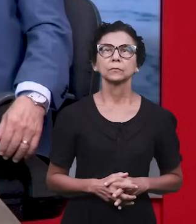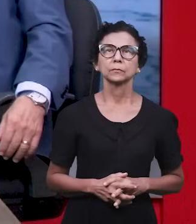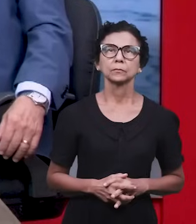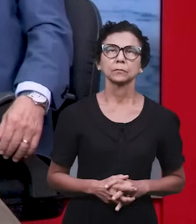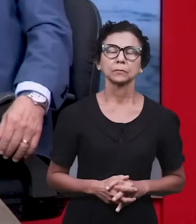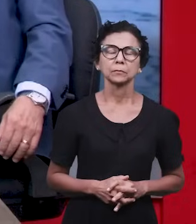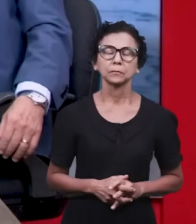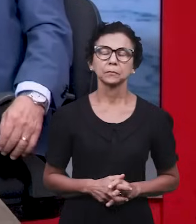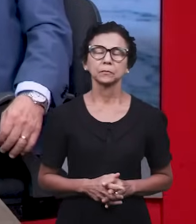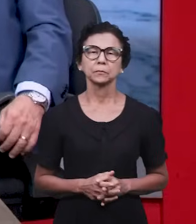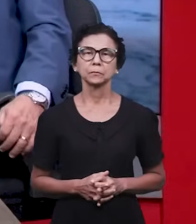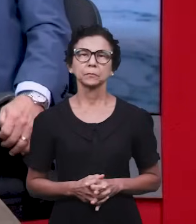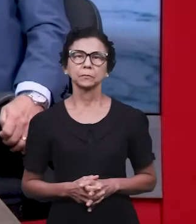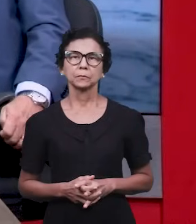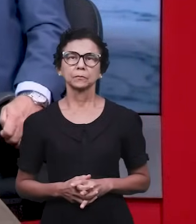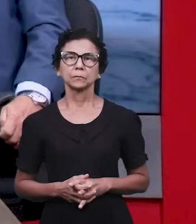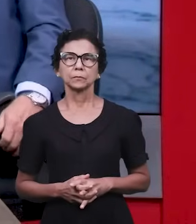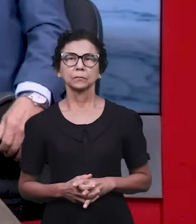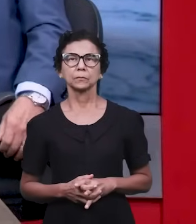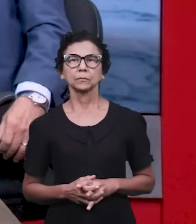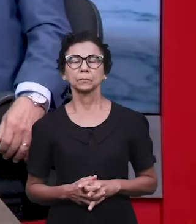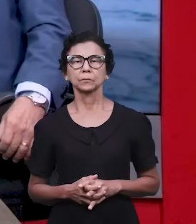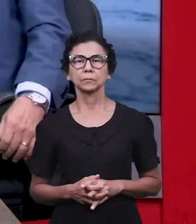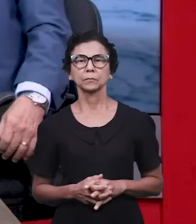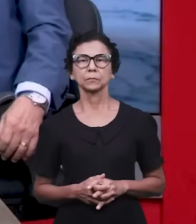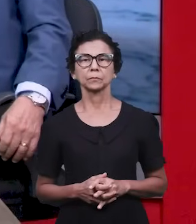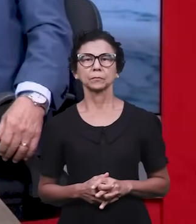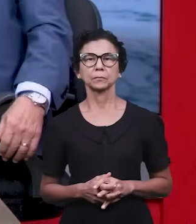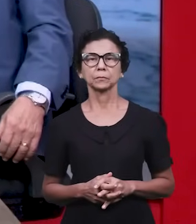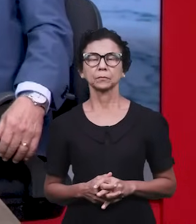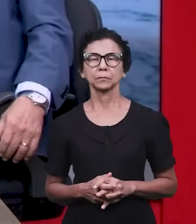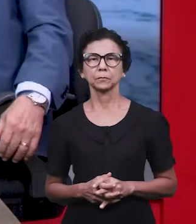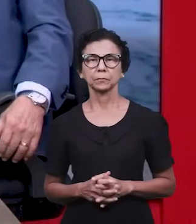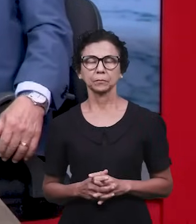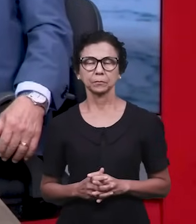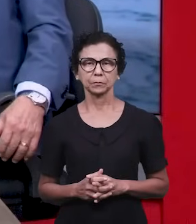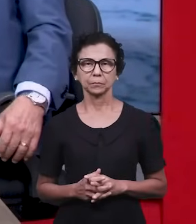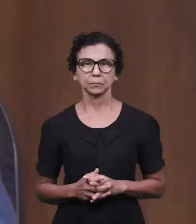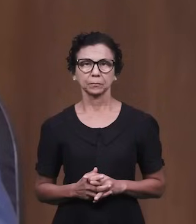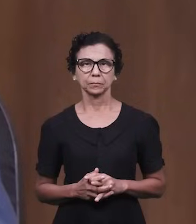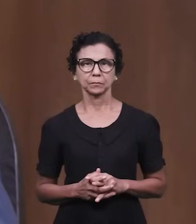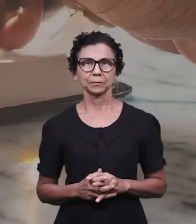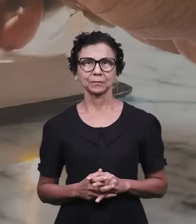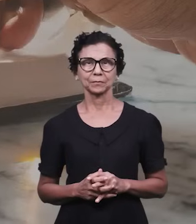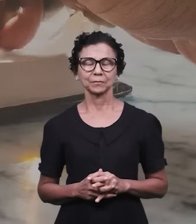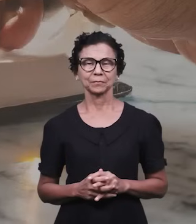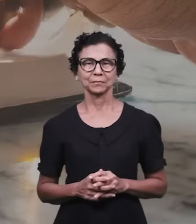vou entrar numa quarta pergunta e eu vou jogar essa pergunta para o pastor Alexandre Brasil.